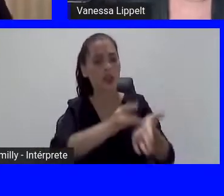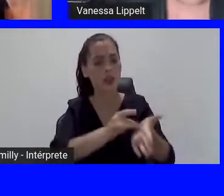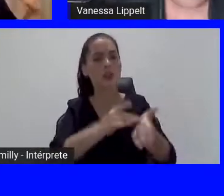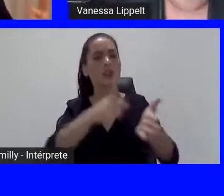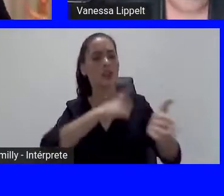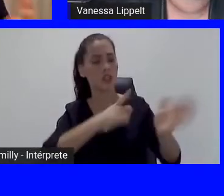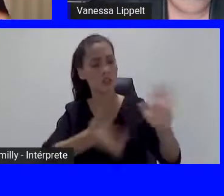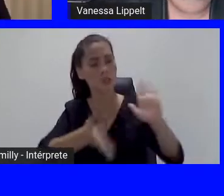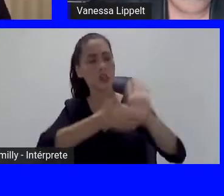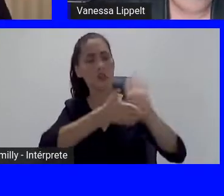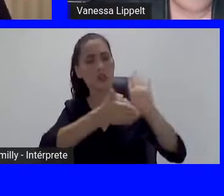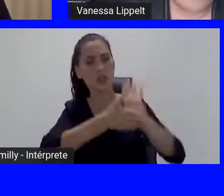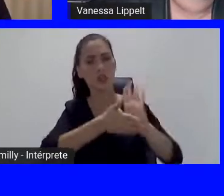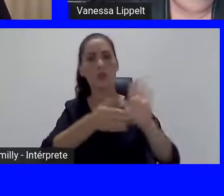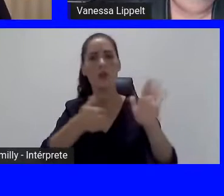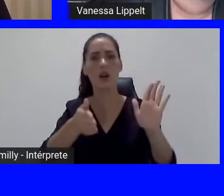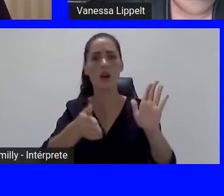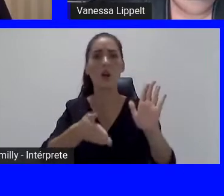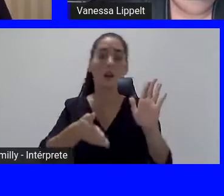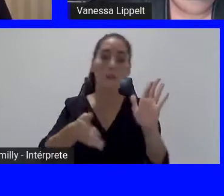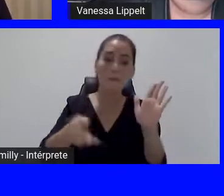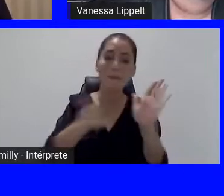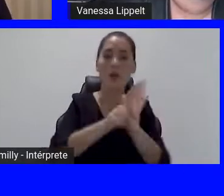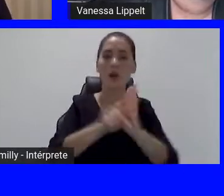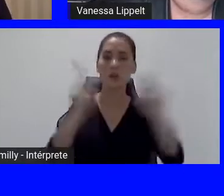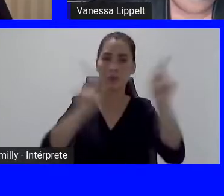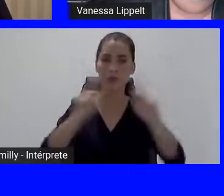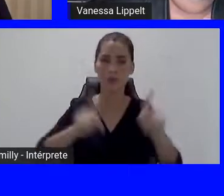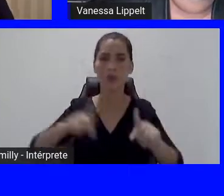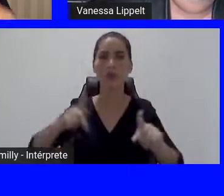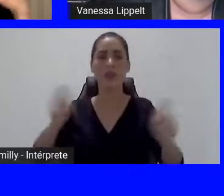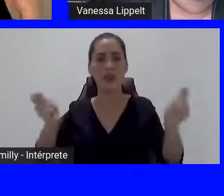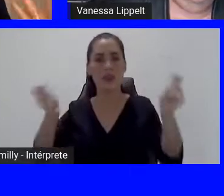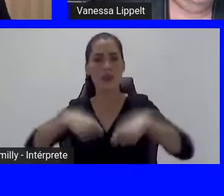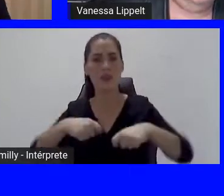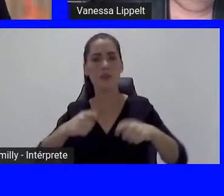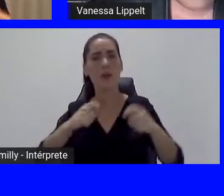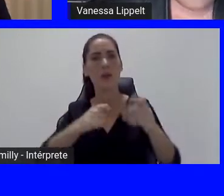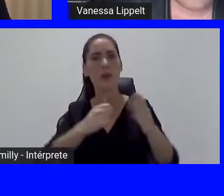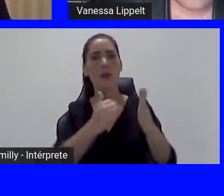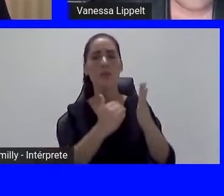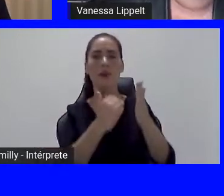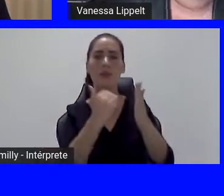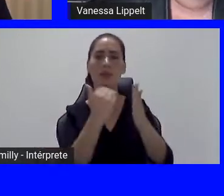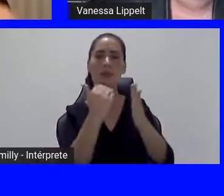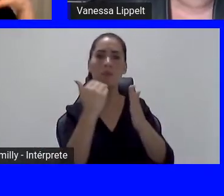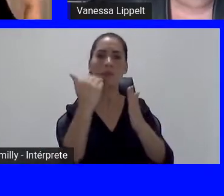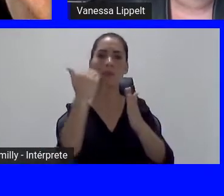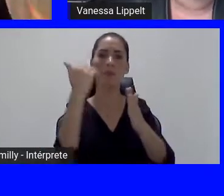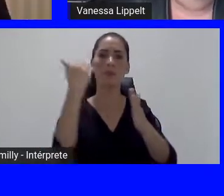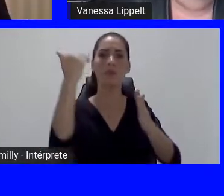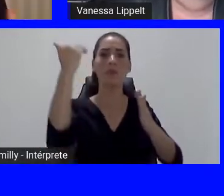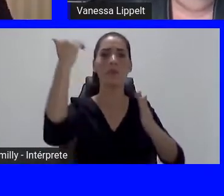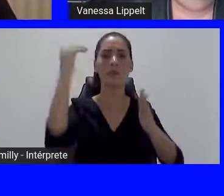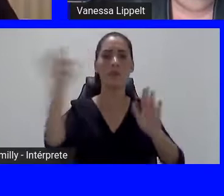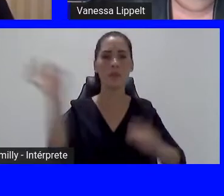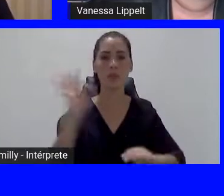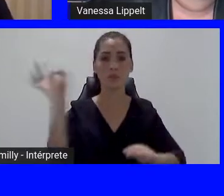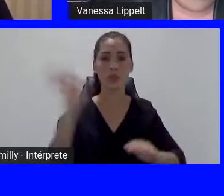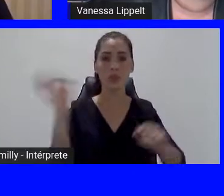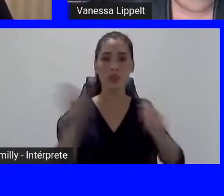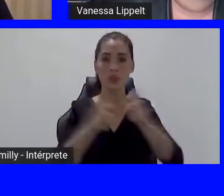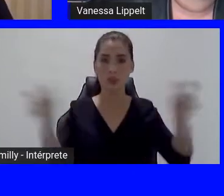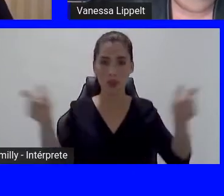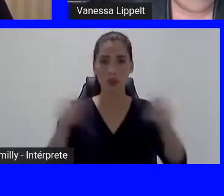de país, eu tenho certeza que nós temos condições de crescer nas pesquisas e ser, a candidata do